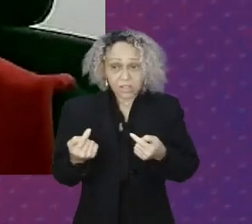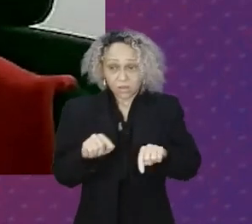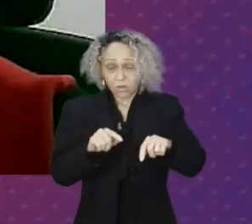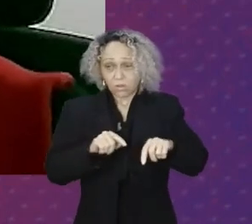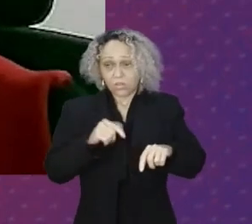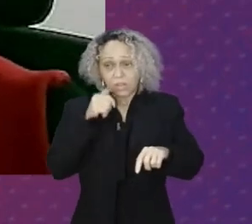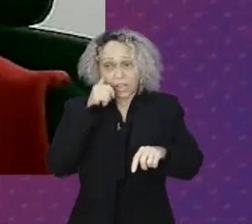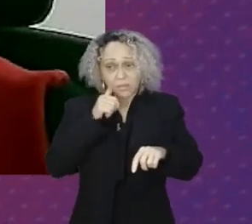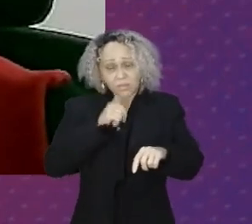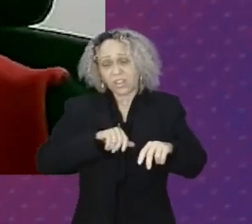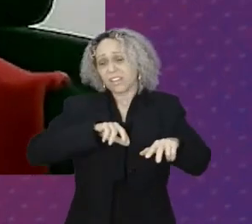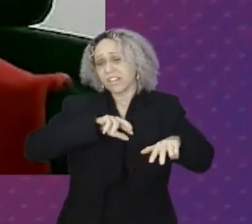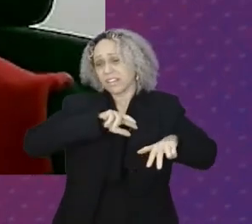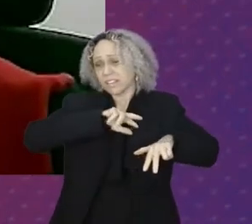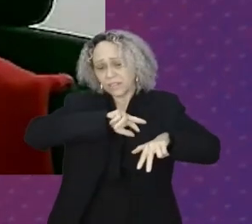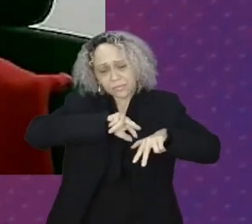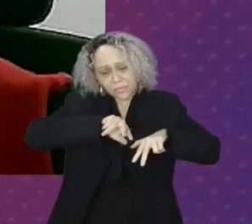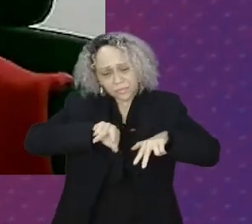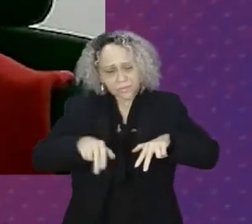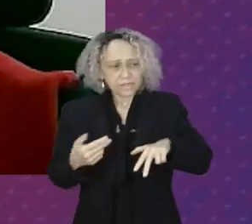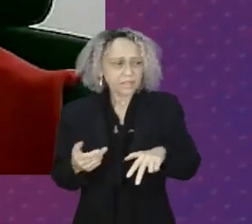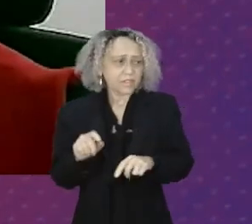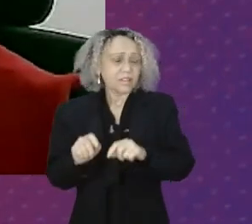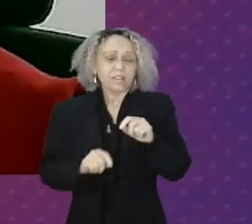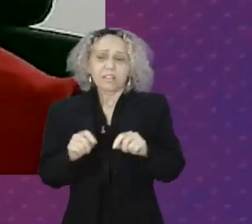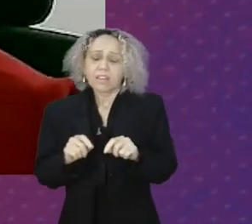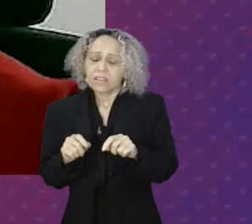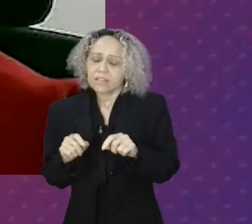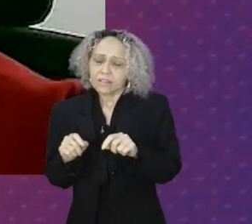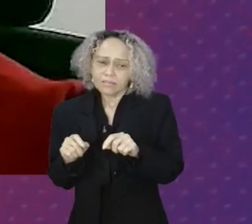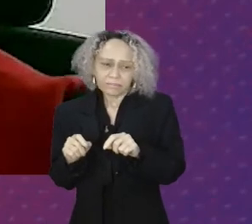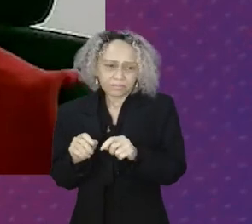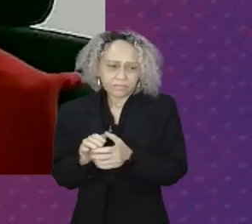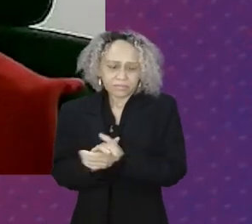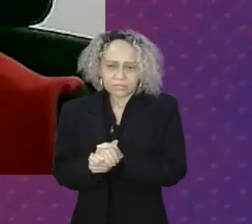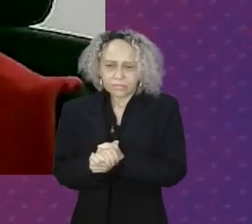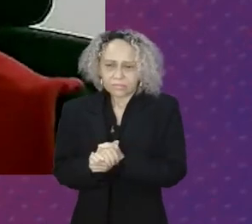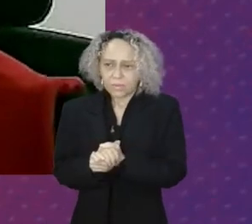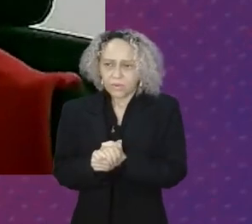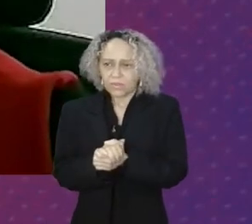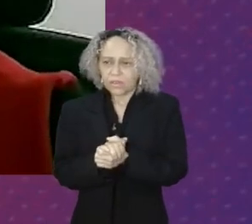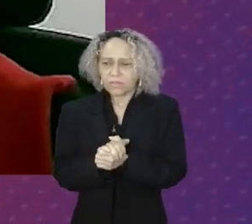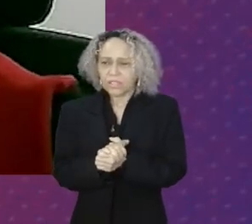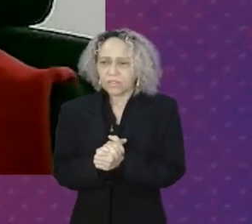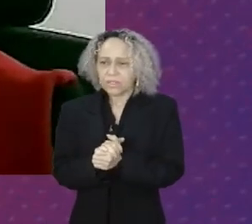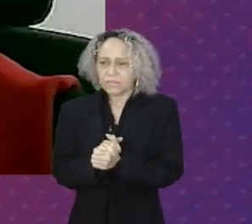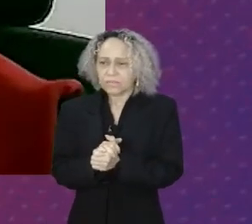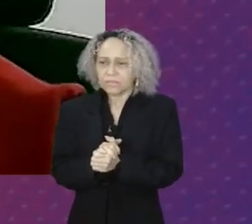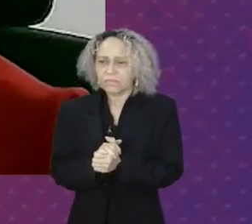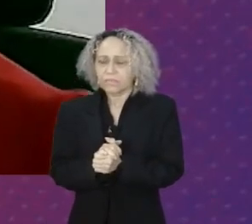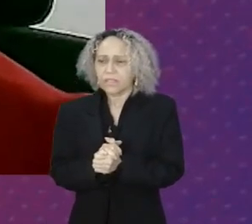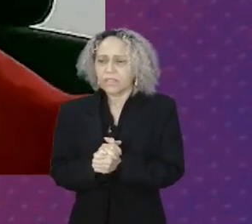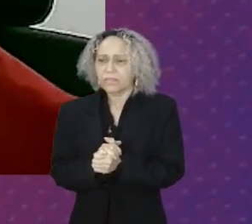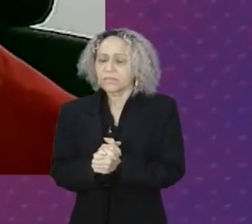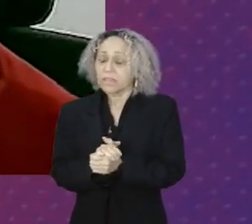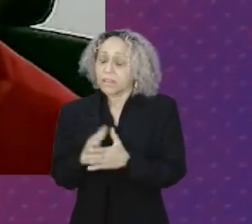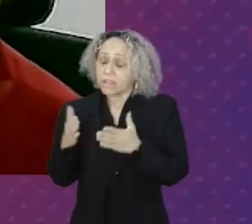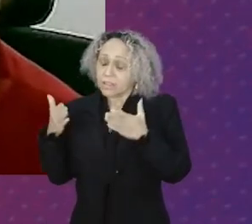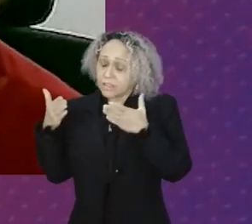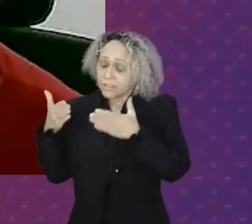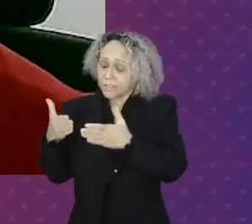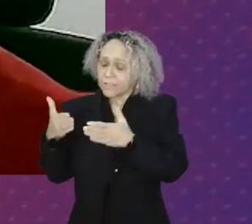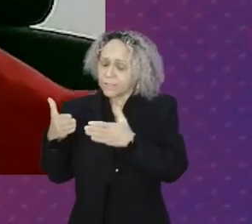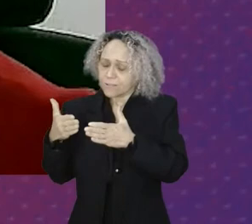as pessoas de esquerda. Porque junta, nesse aspecto, uma condição